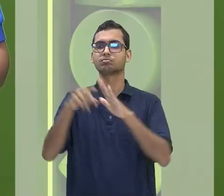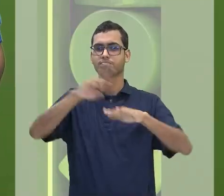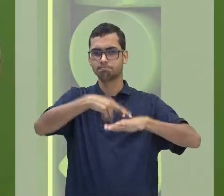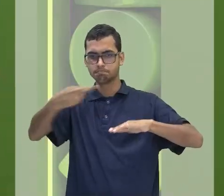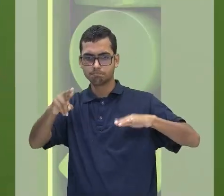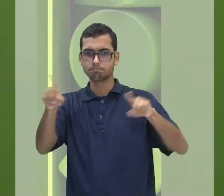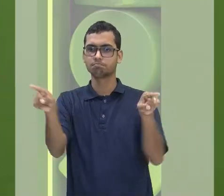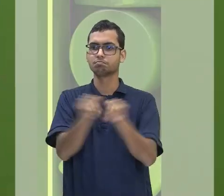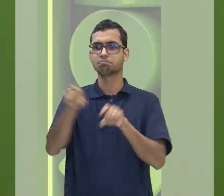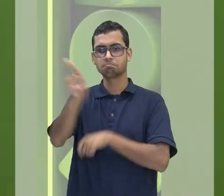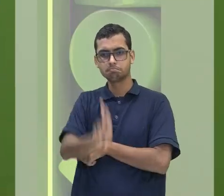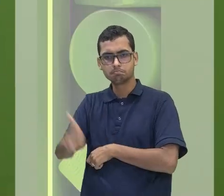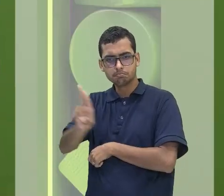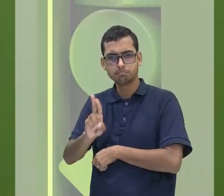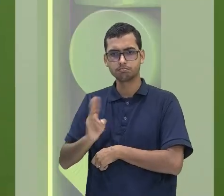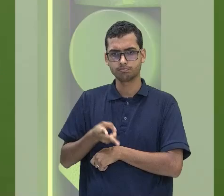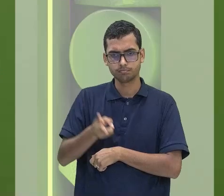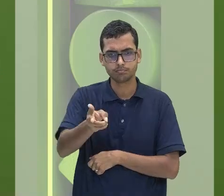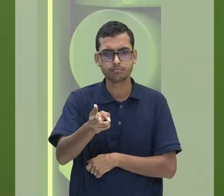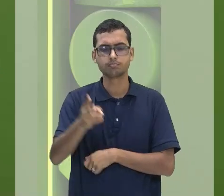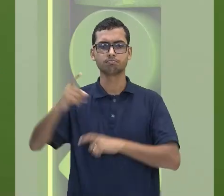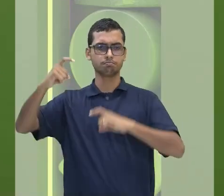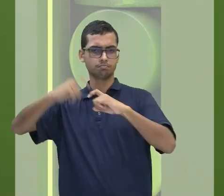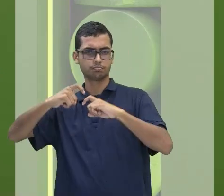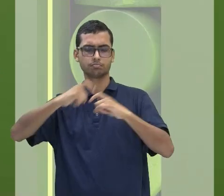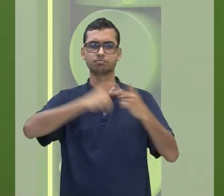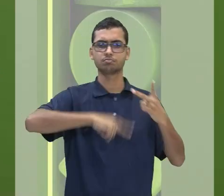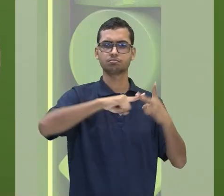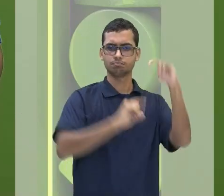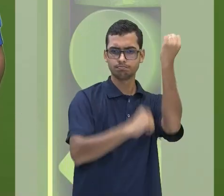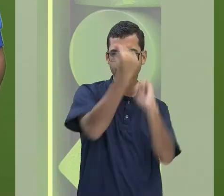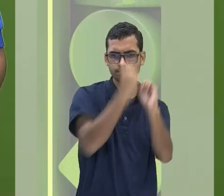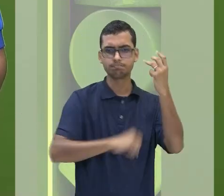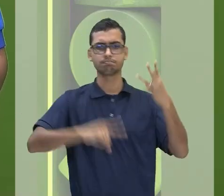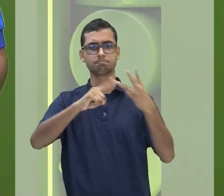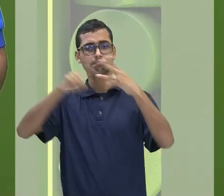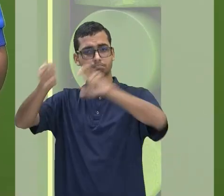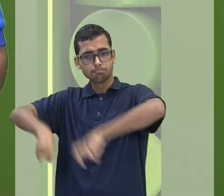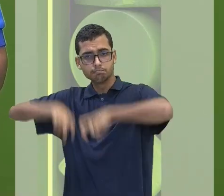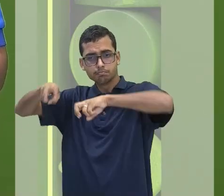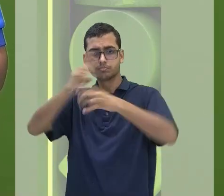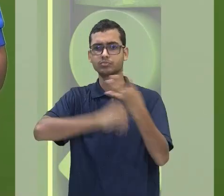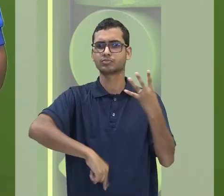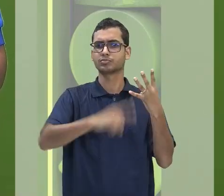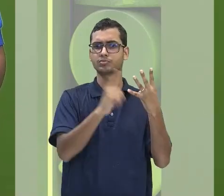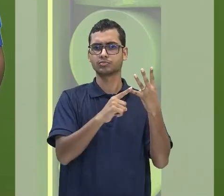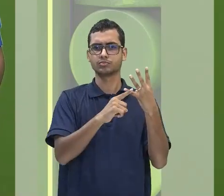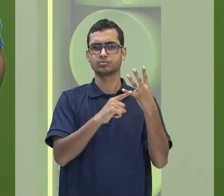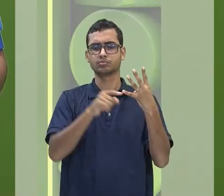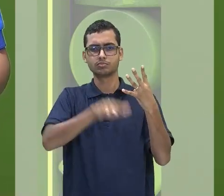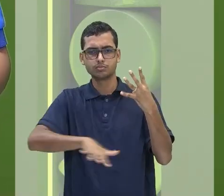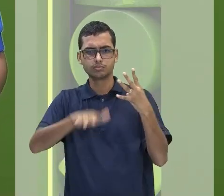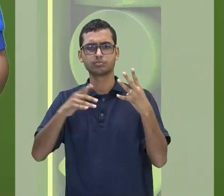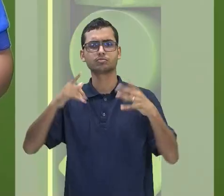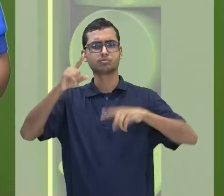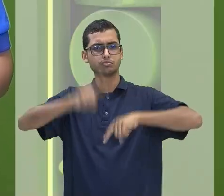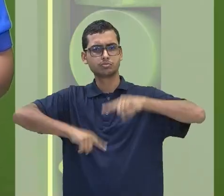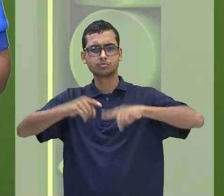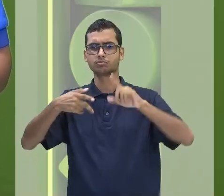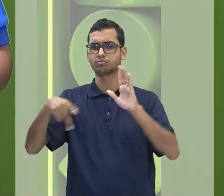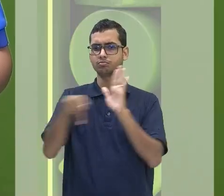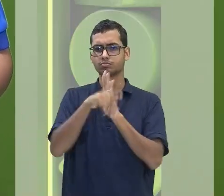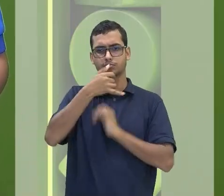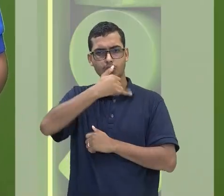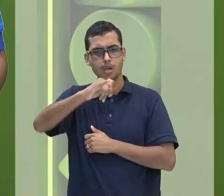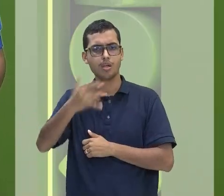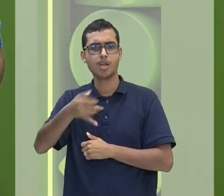suas aplicações na medicina, na indústria, na agricultura e nos nossos aparelhos tecnológicos